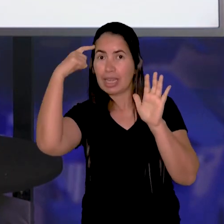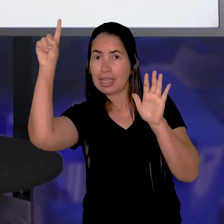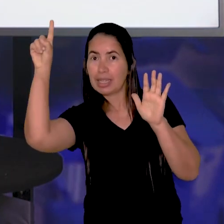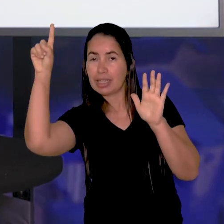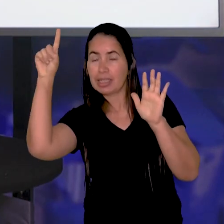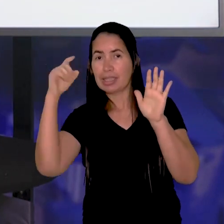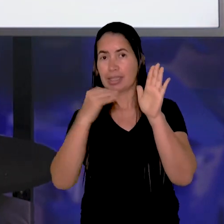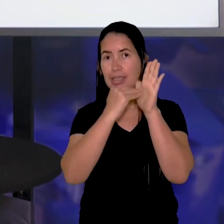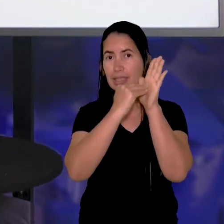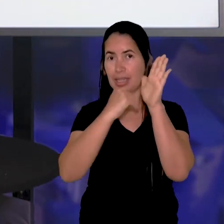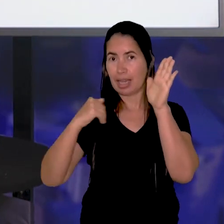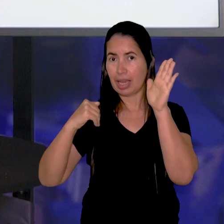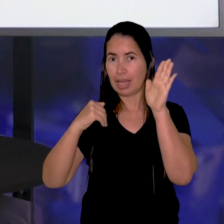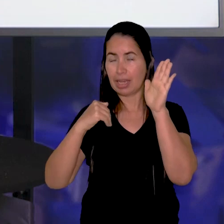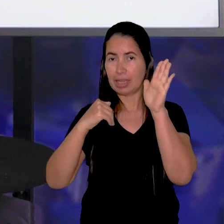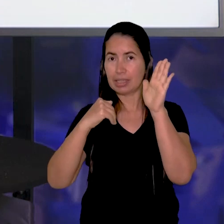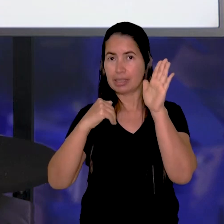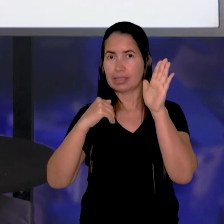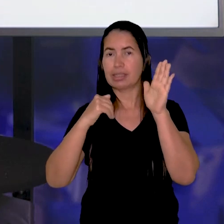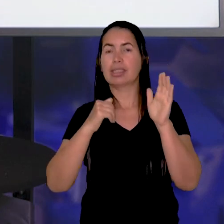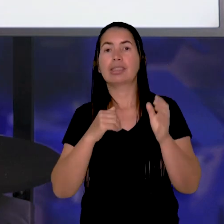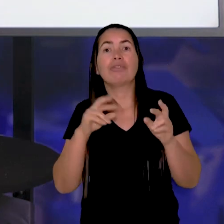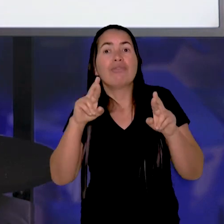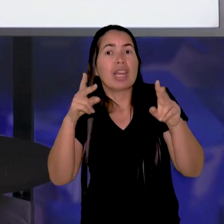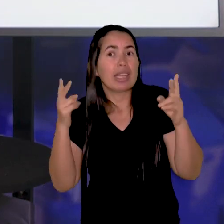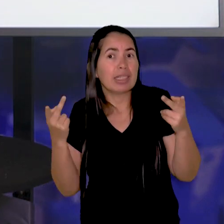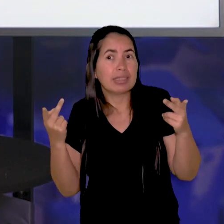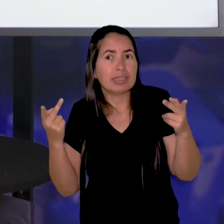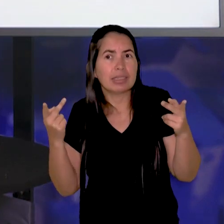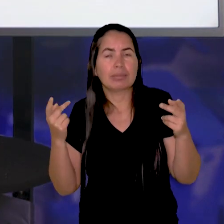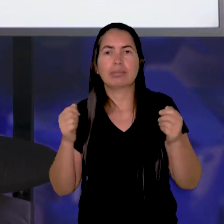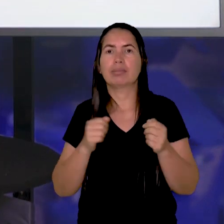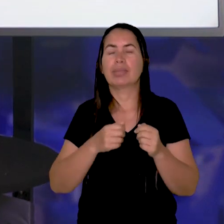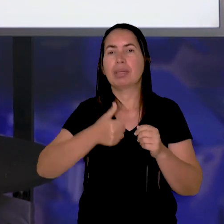tirar, diminuir, ver a diferença. Então,